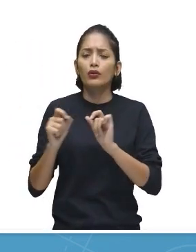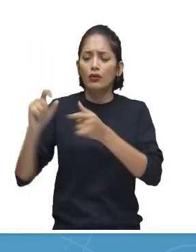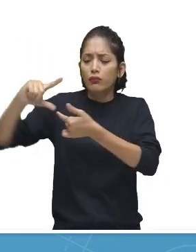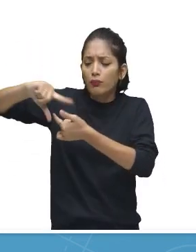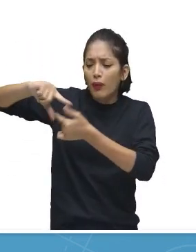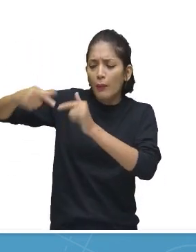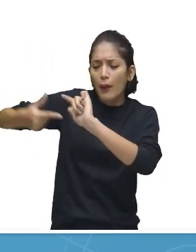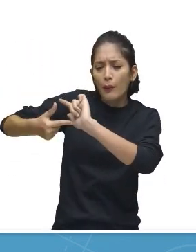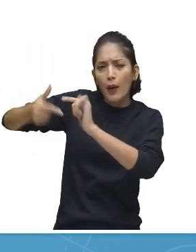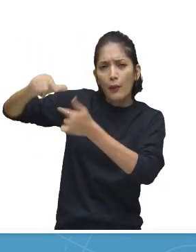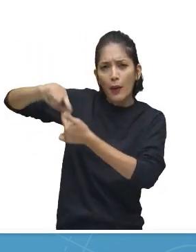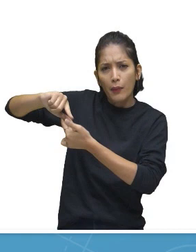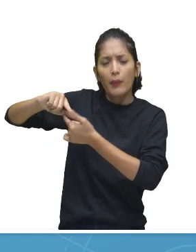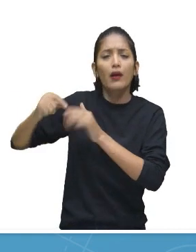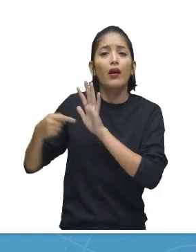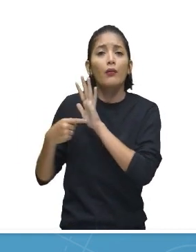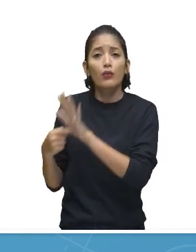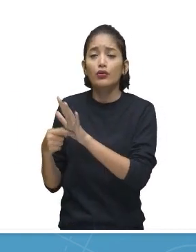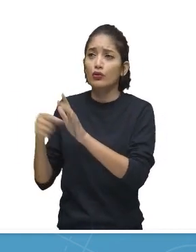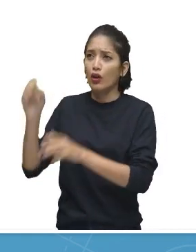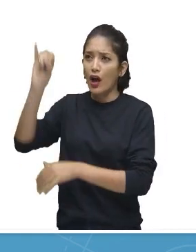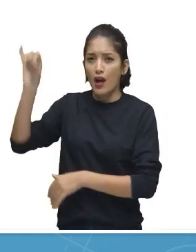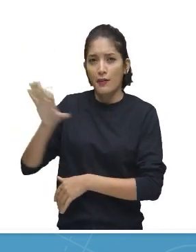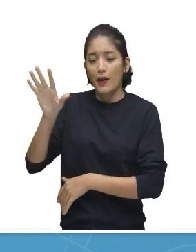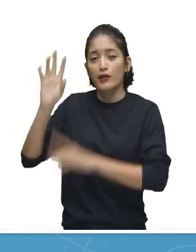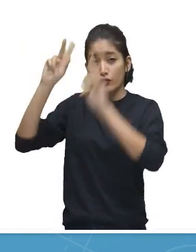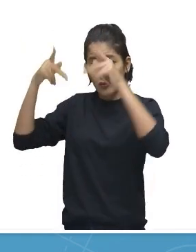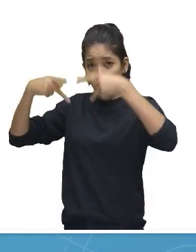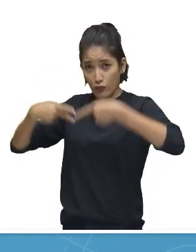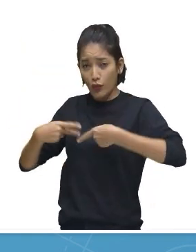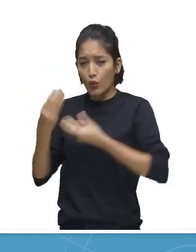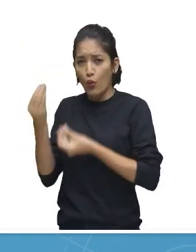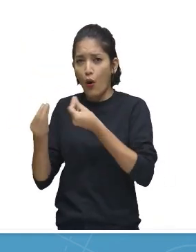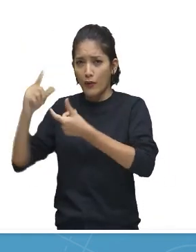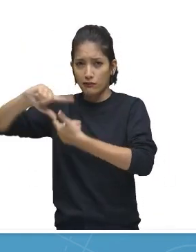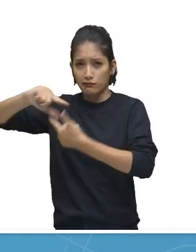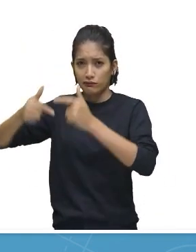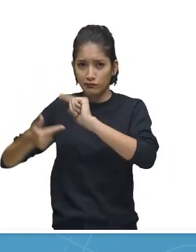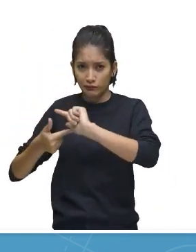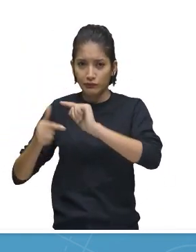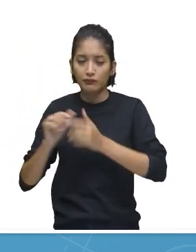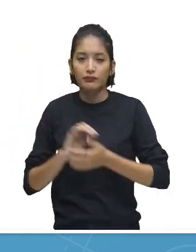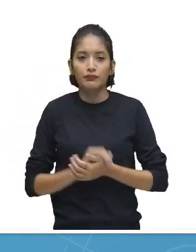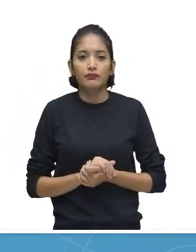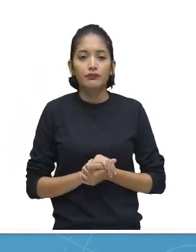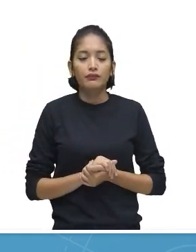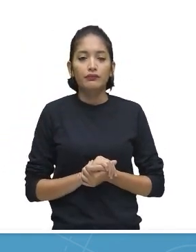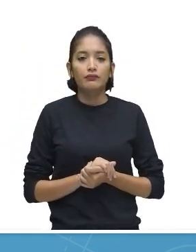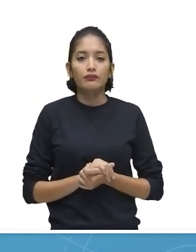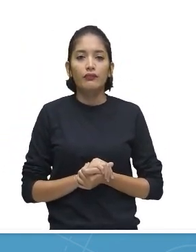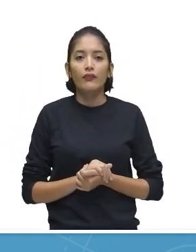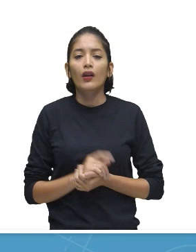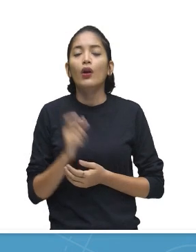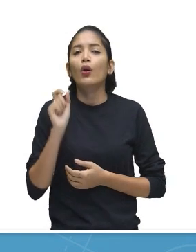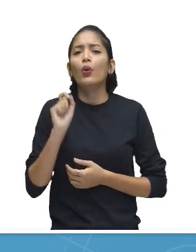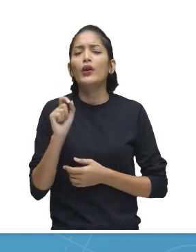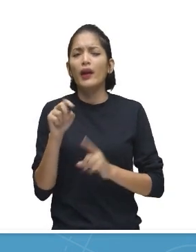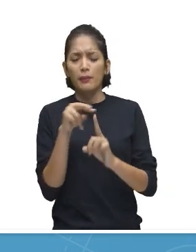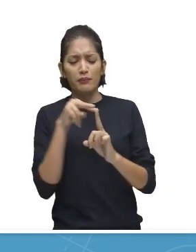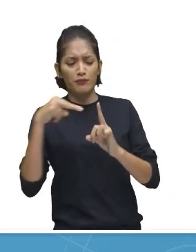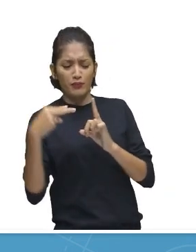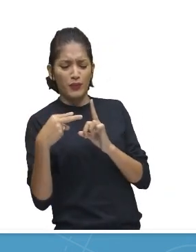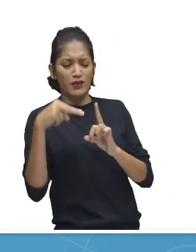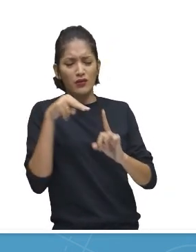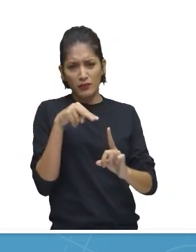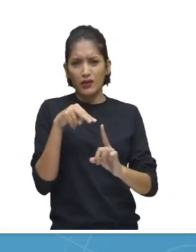a forma, ou seja, ele representou uma figura humana em forma geométrica. Renúncia à perspectiva. O que é a perspectiva que